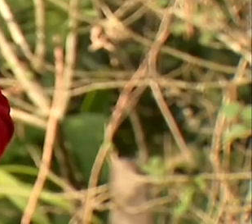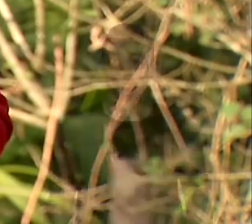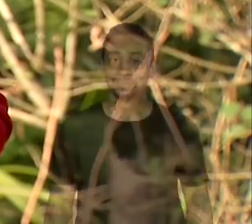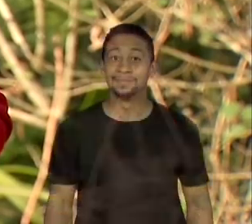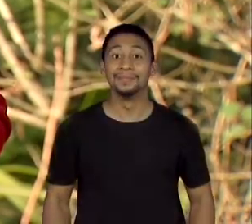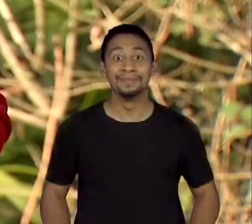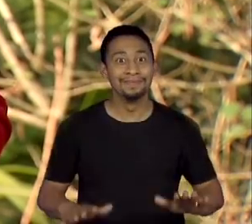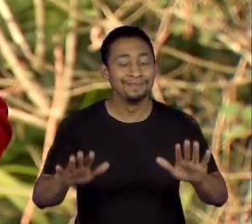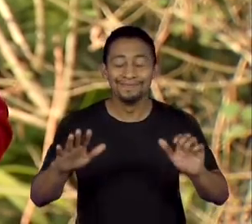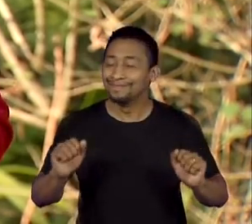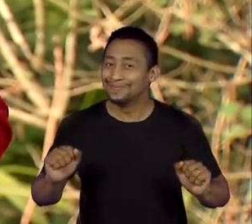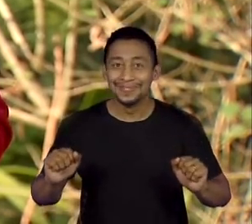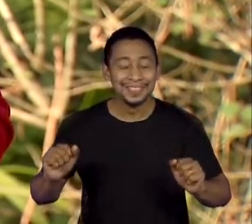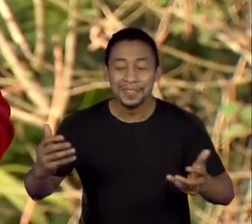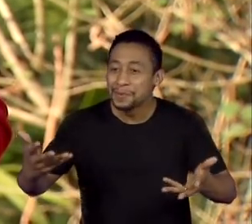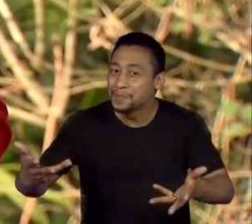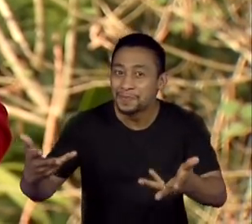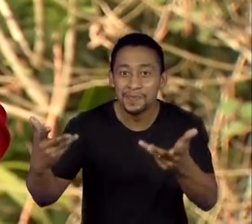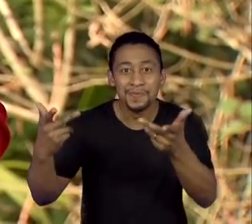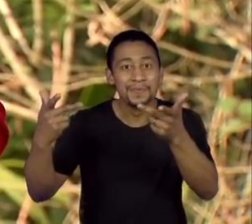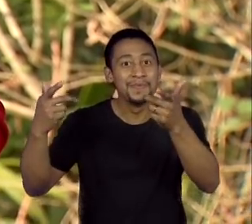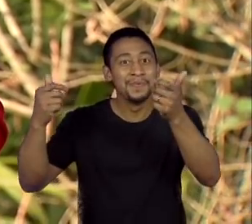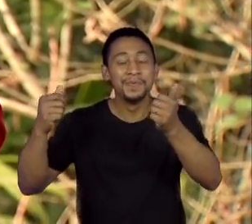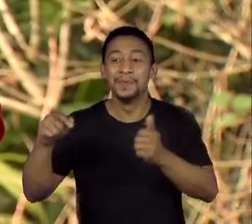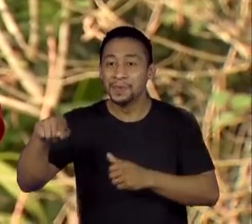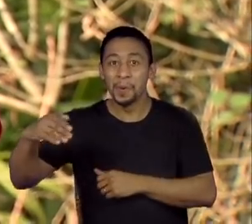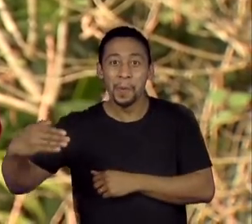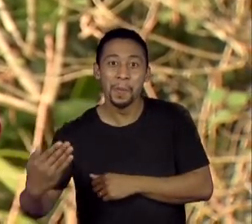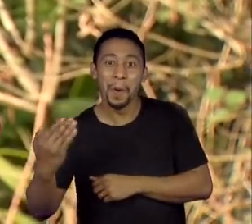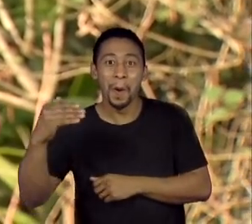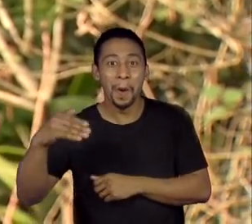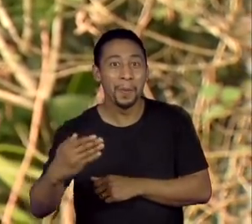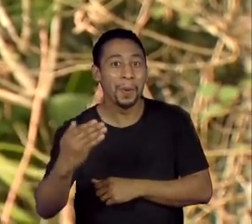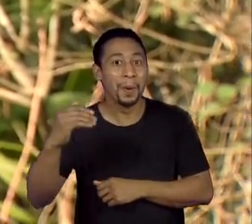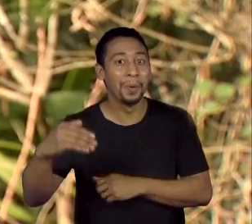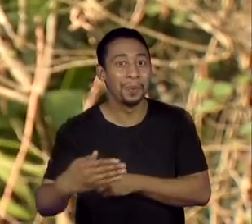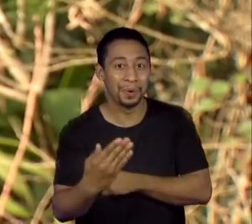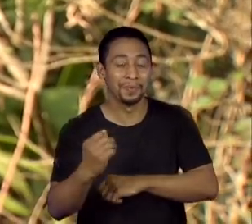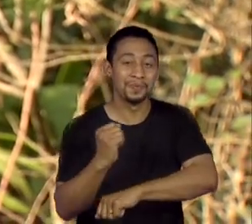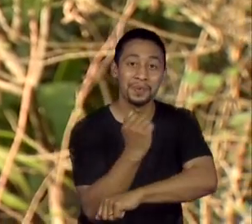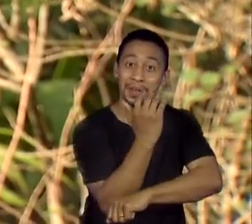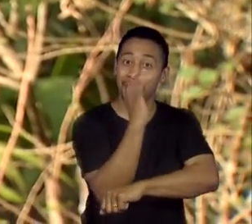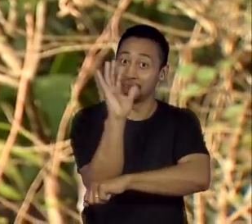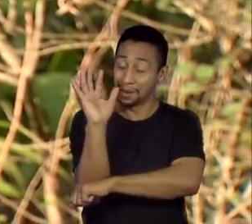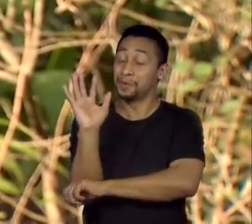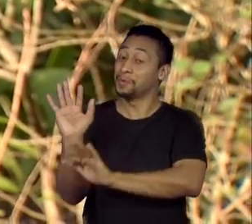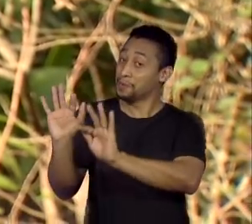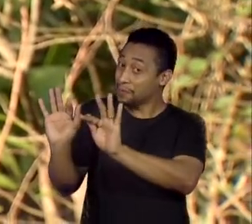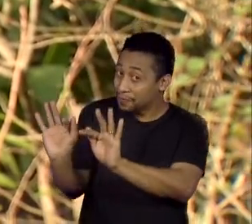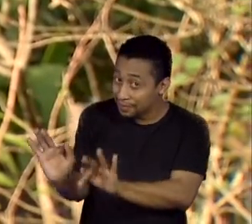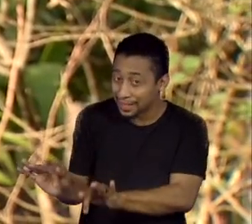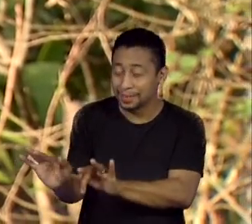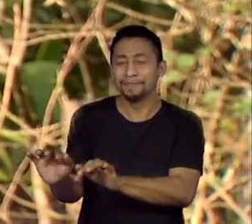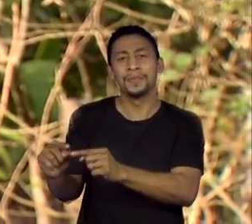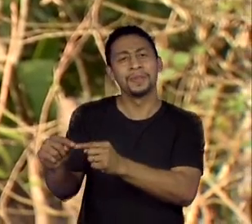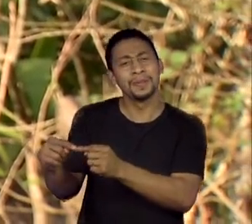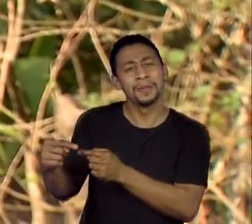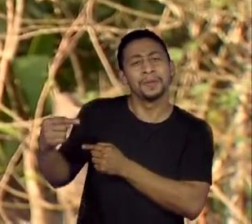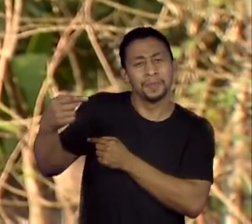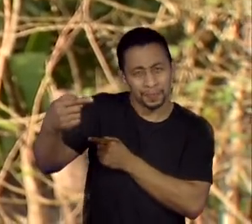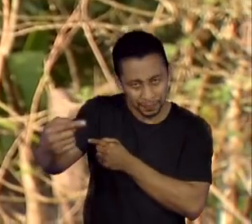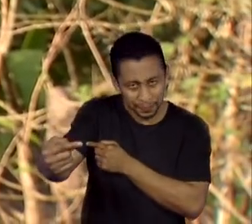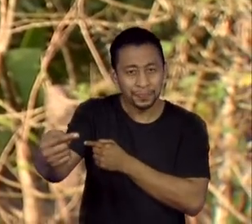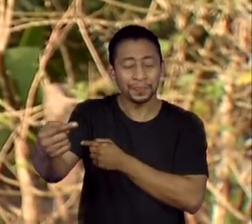Que espetáculo maravilhoso! E o Repórter Eco fica hoje por aqui. No próximo programa você acompanha